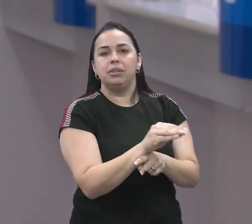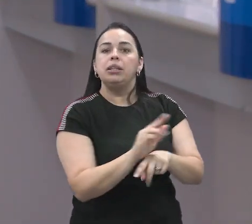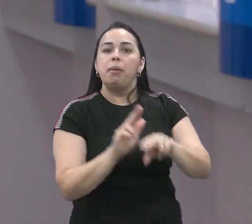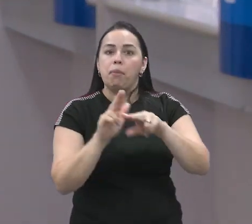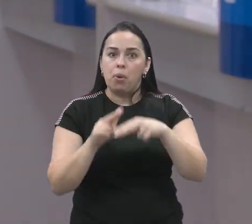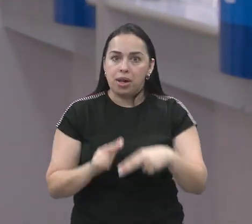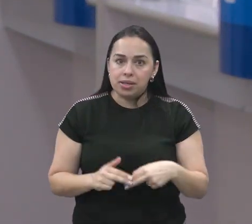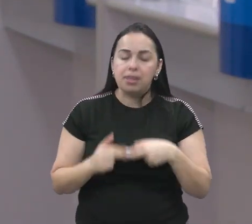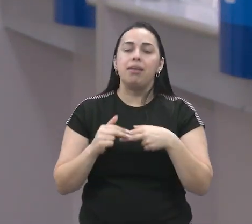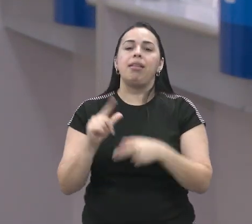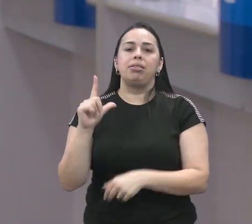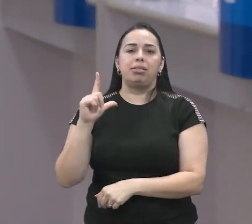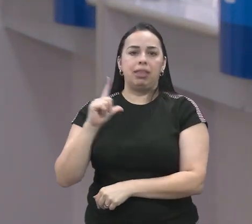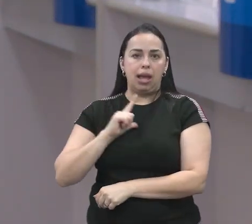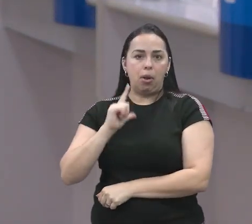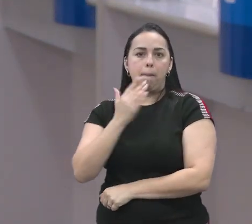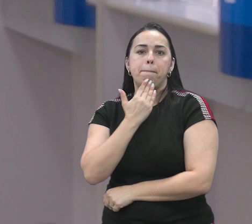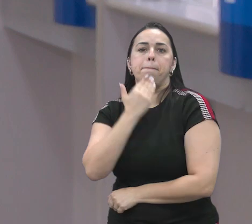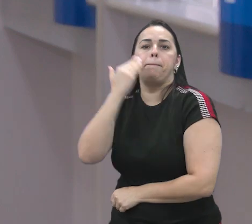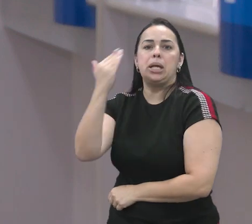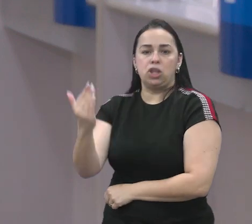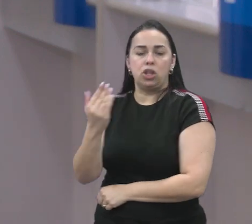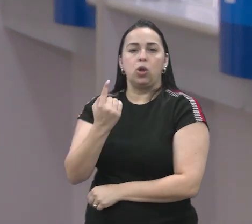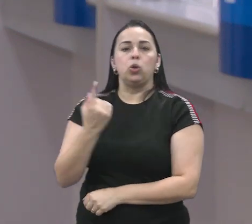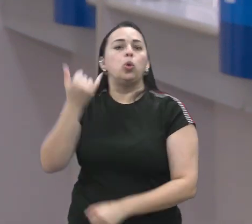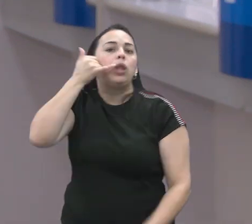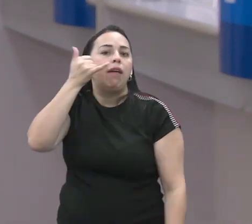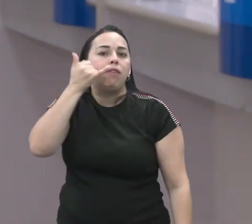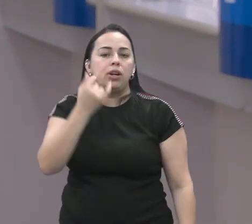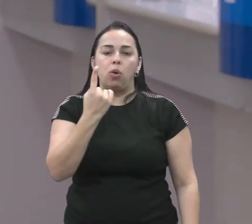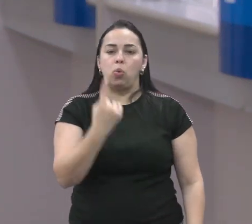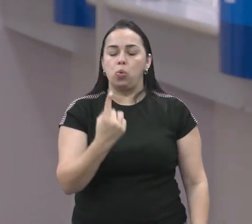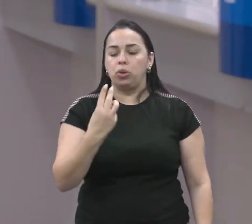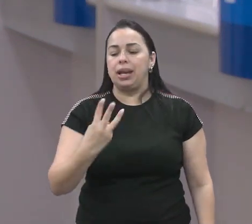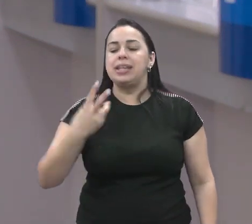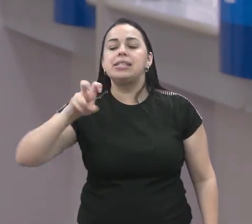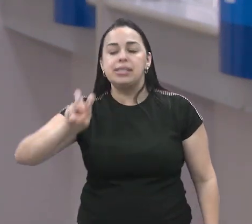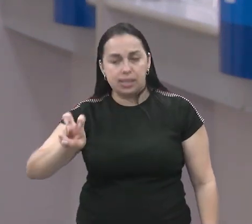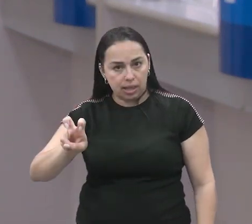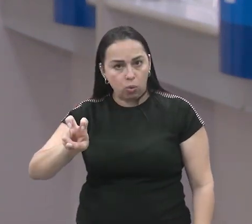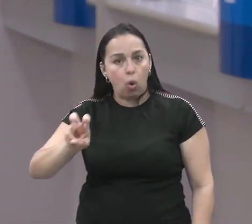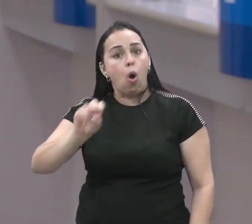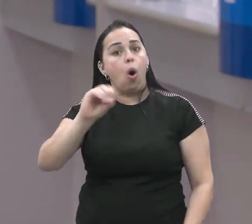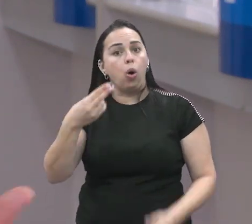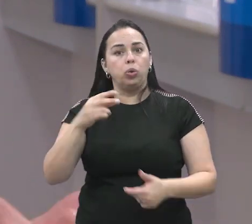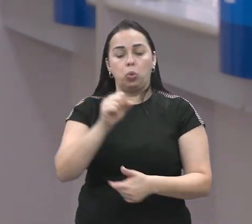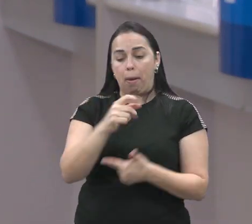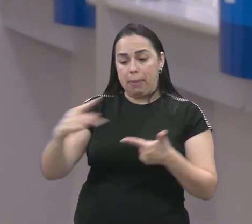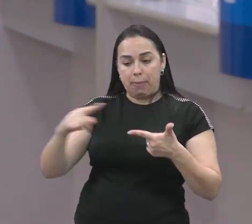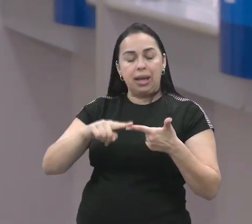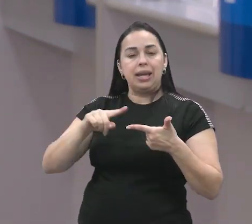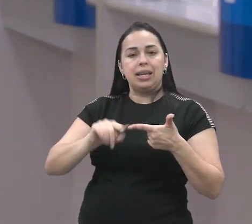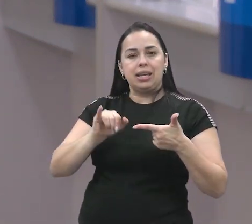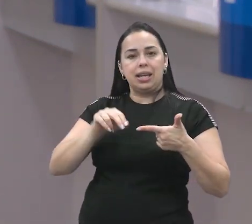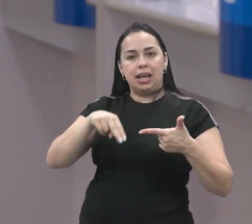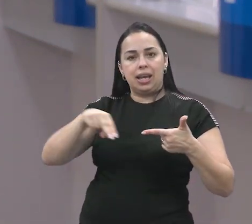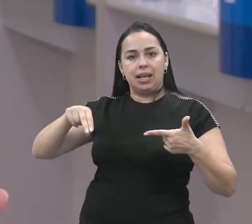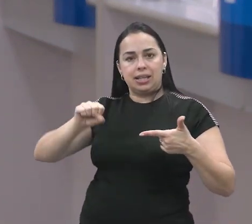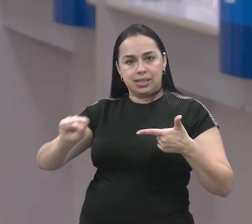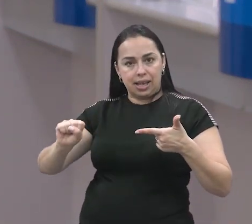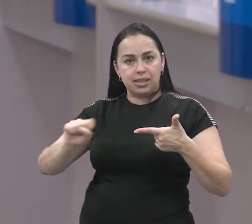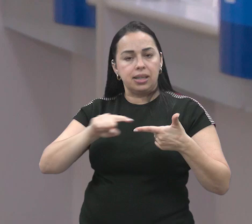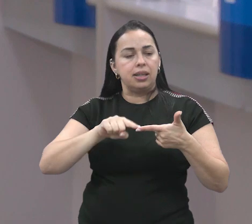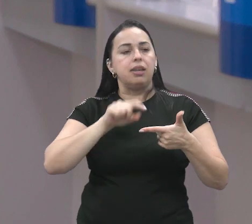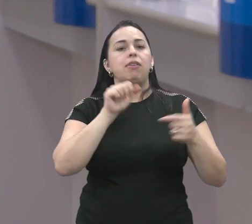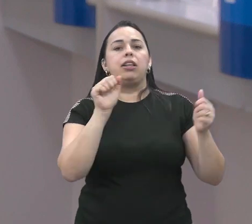para isso, existe um serviço que pode ser solicitado pela Central 135 ou pelo meu INSS, né, de cadastro de procurador, em